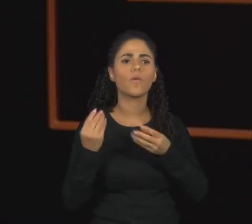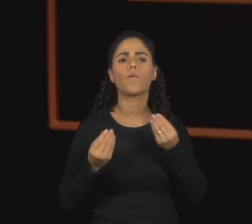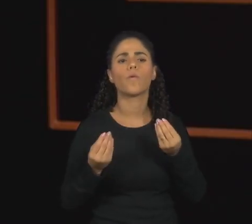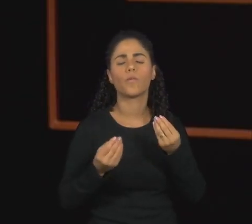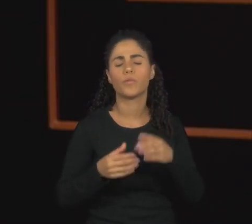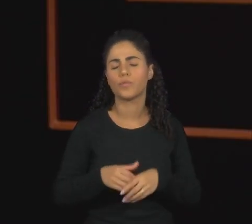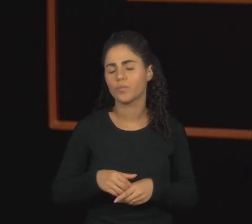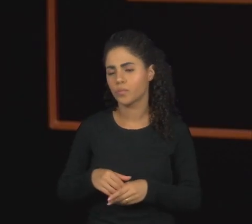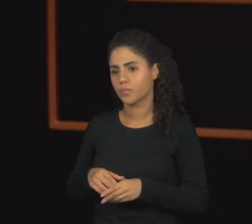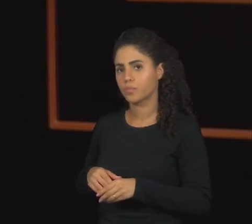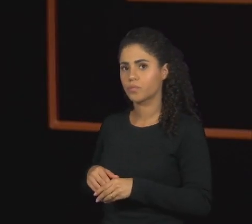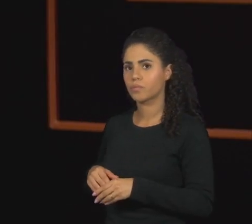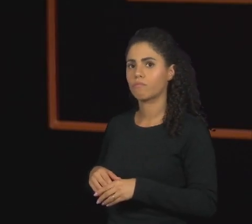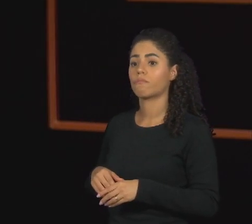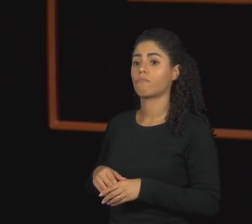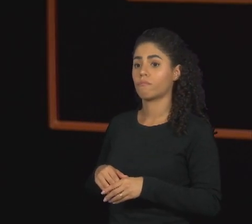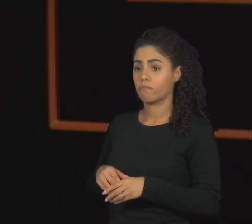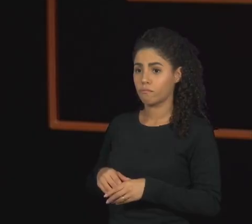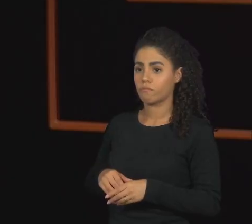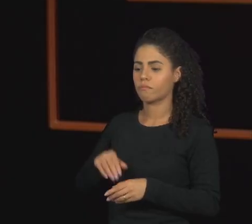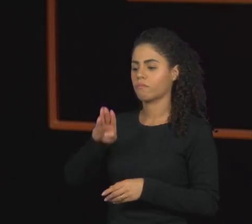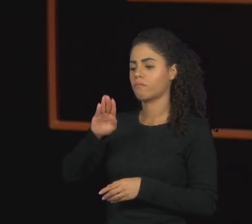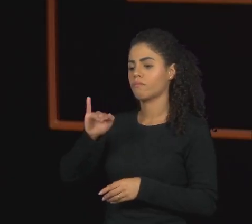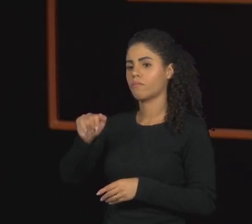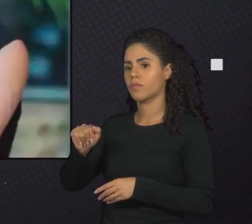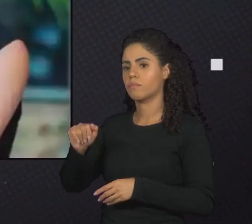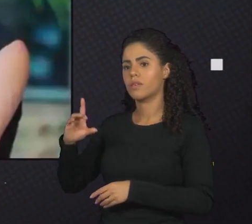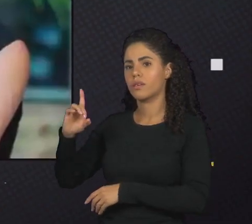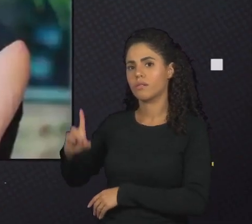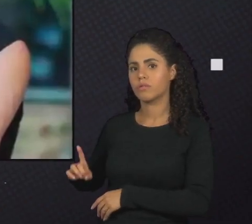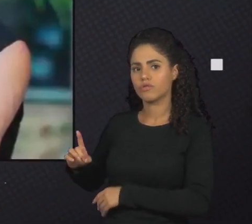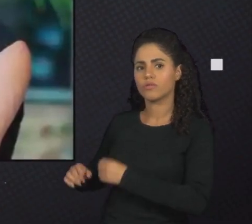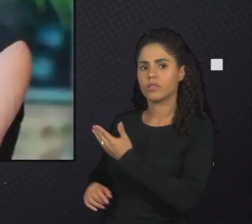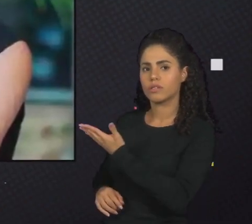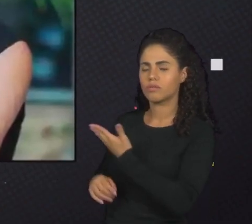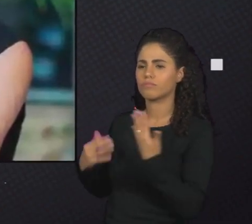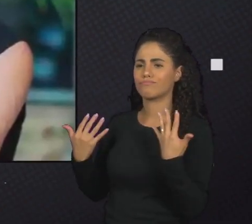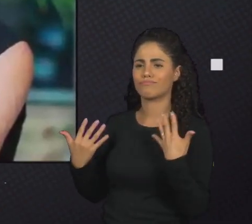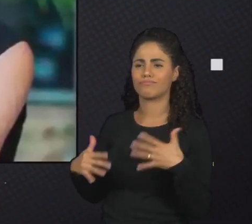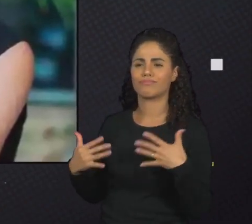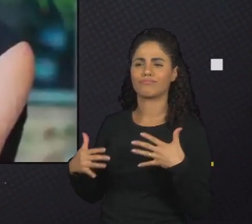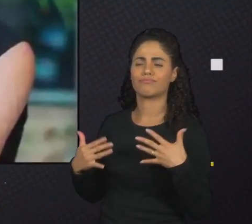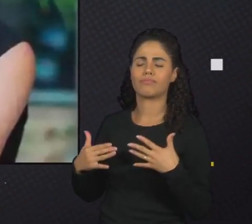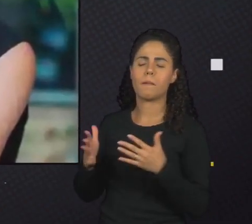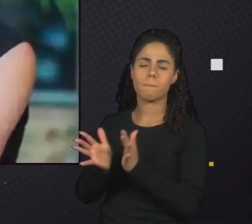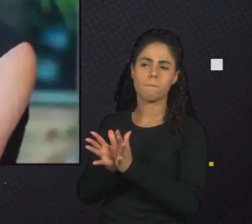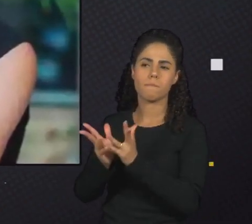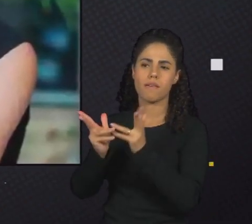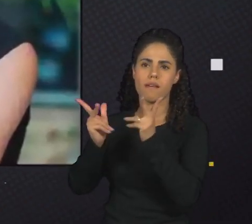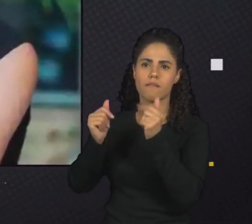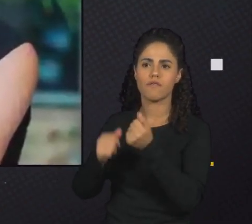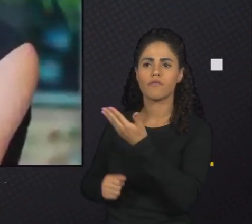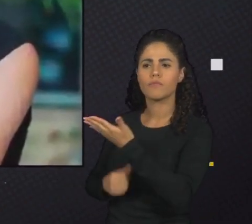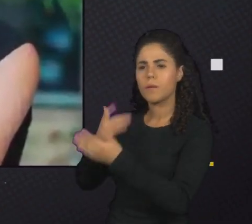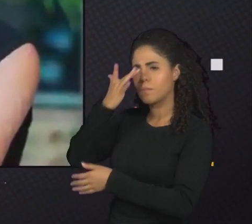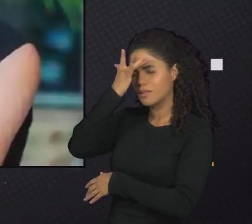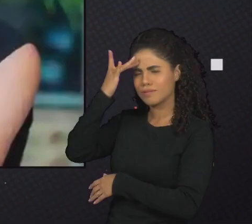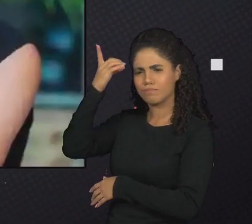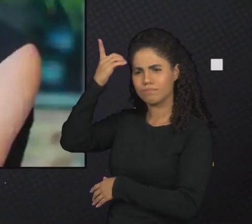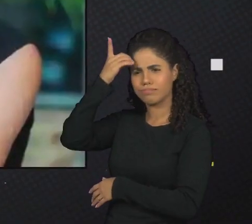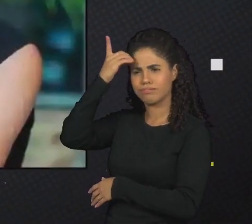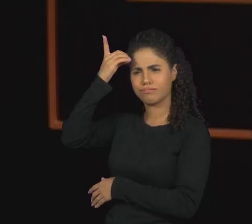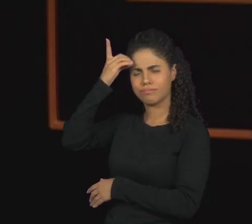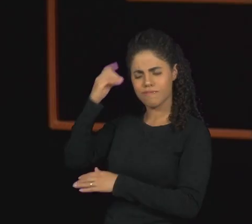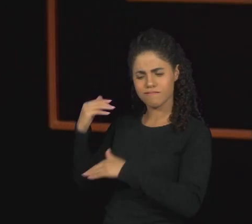isso? Foi isso. A Bia Lessa, né, é uma diretora espantosa, uma pessoa totalmente brilhante,